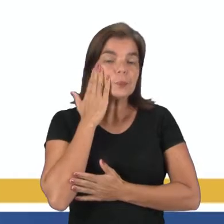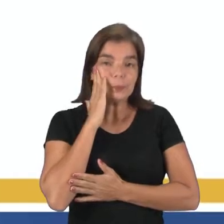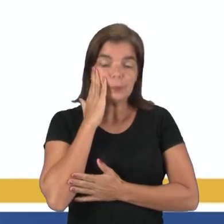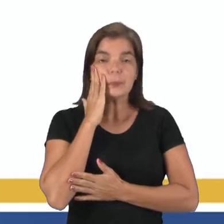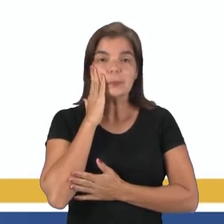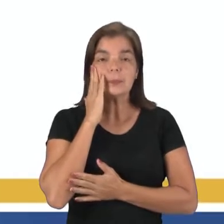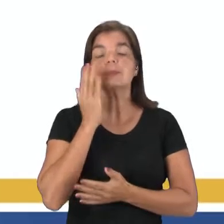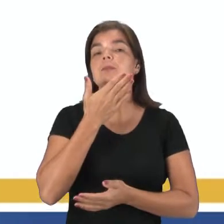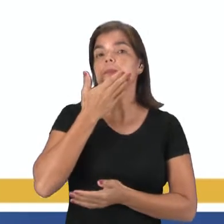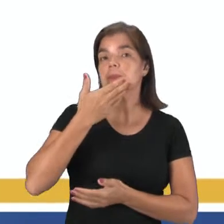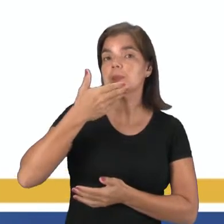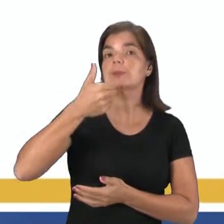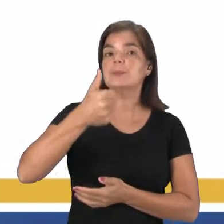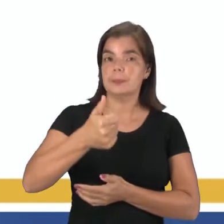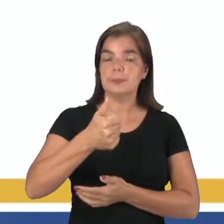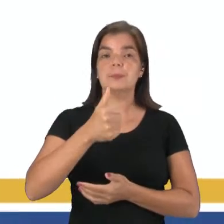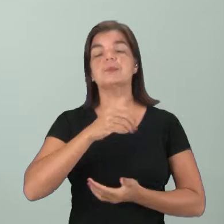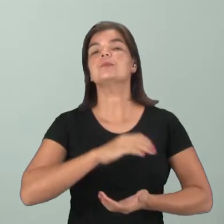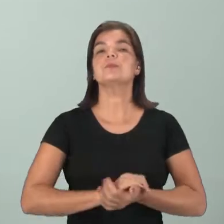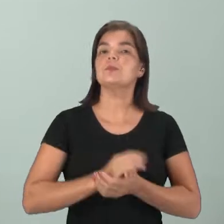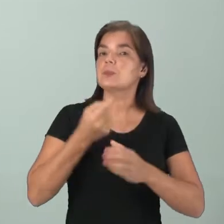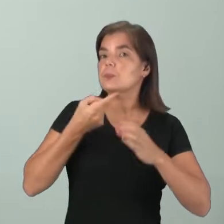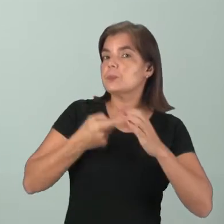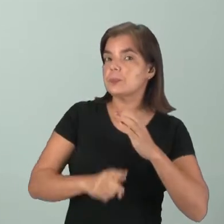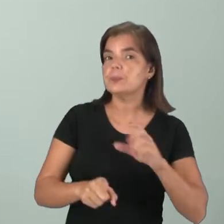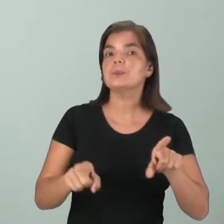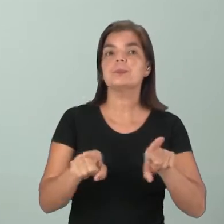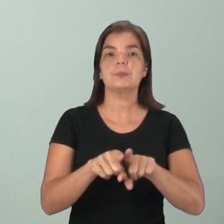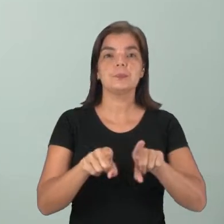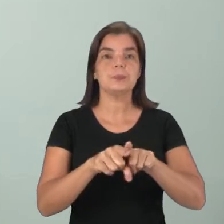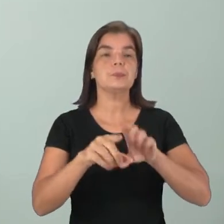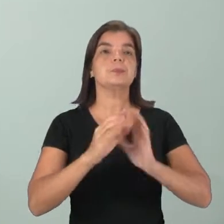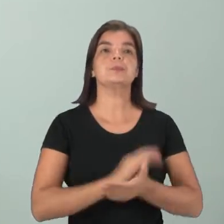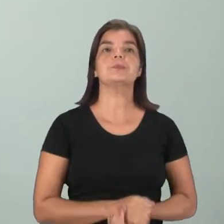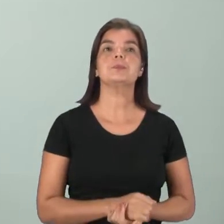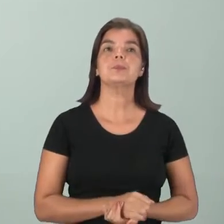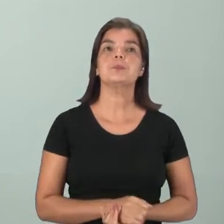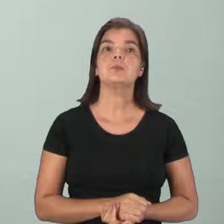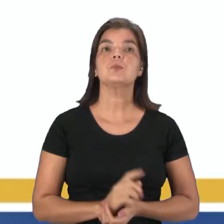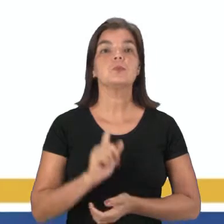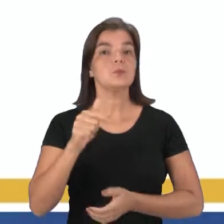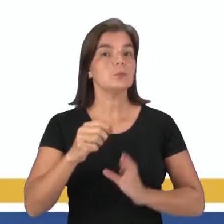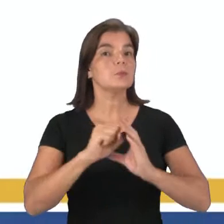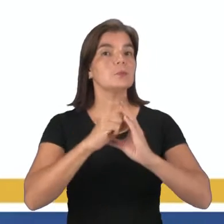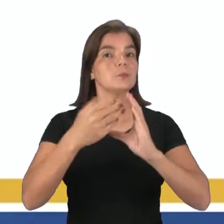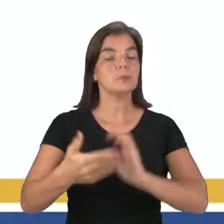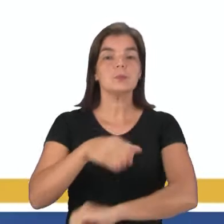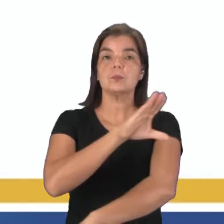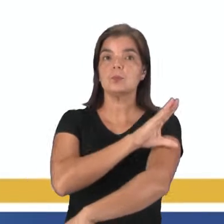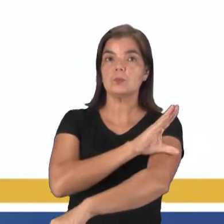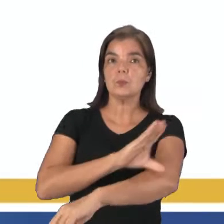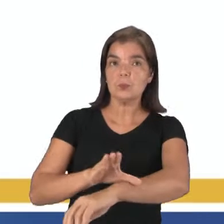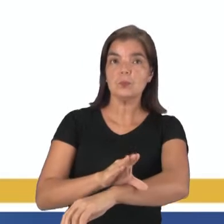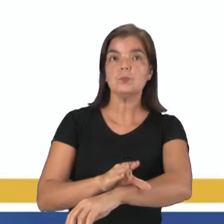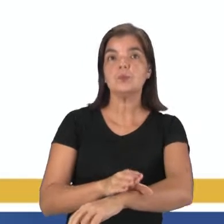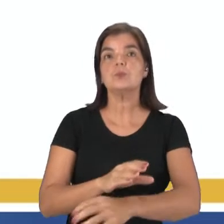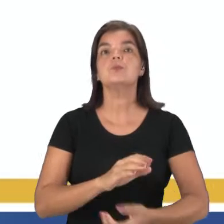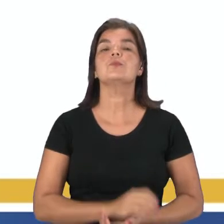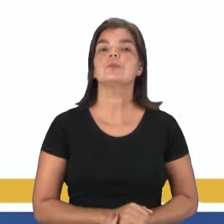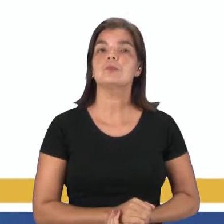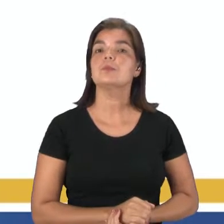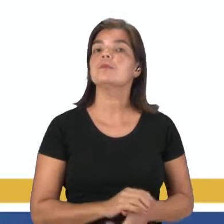continuando, vamos continuar para a gente tentar melhor ainda aprofundar nesse conteúdo. Observe.